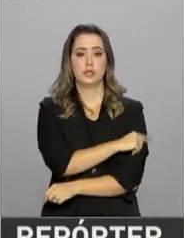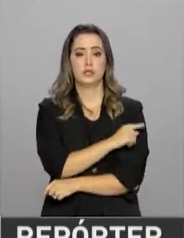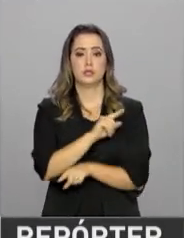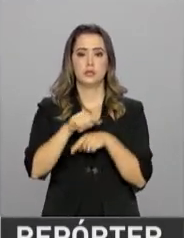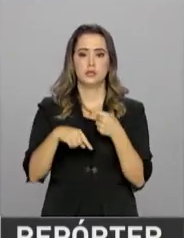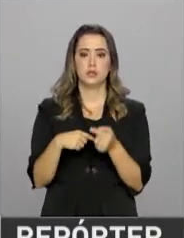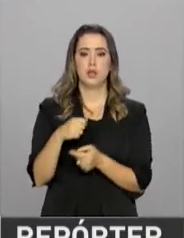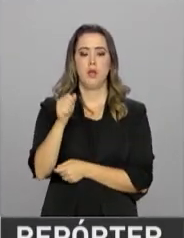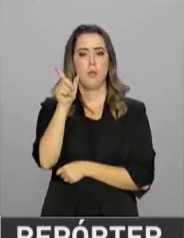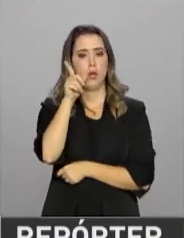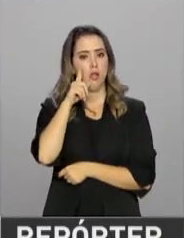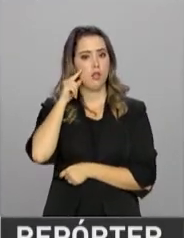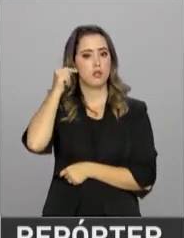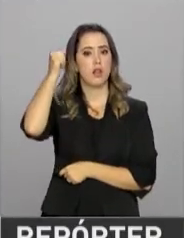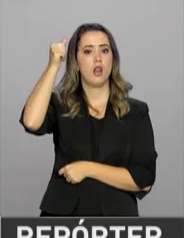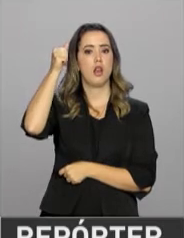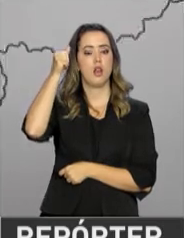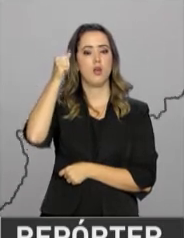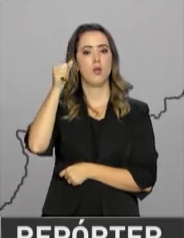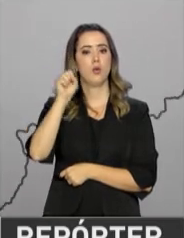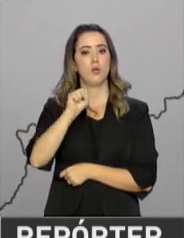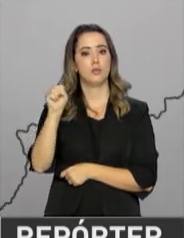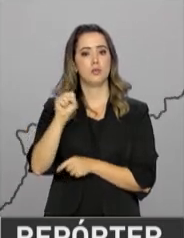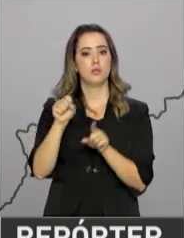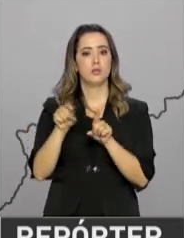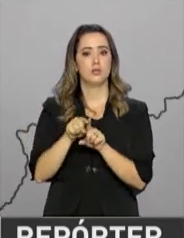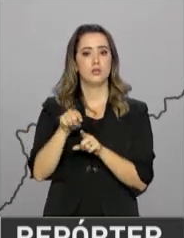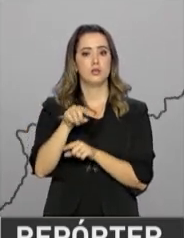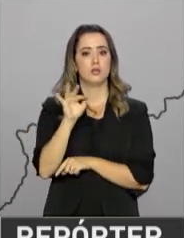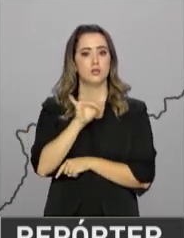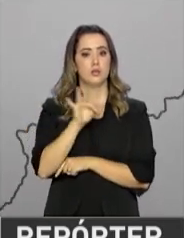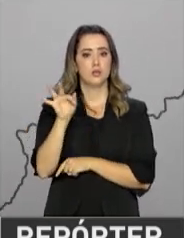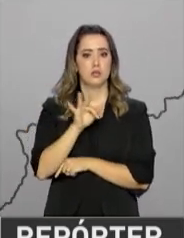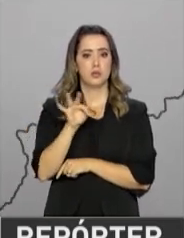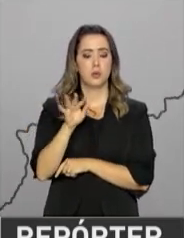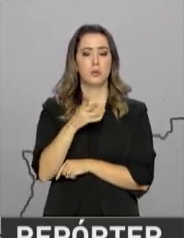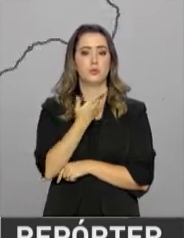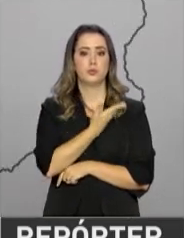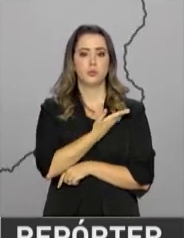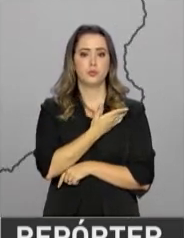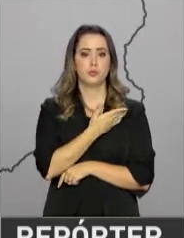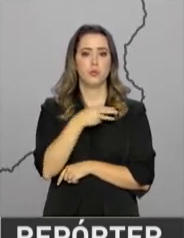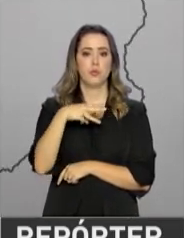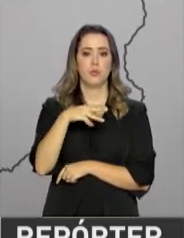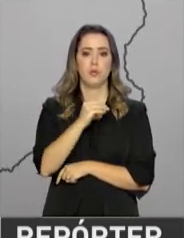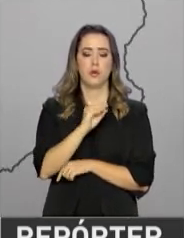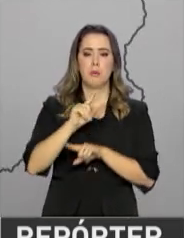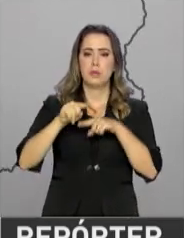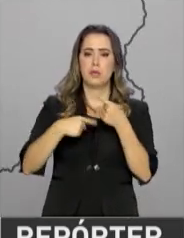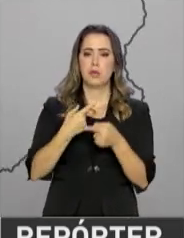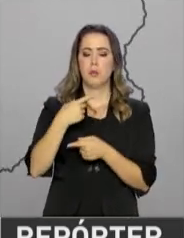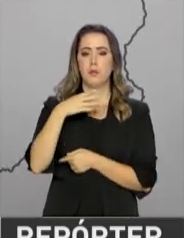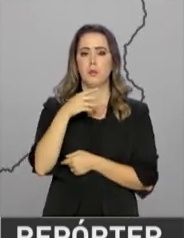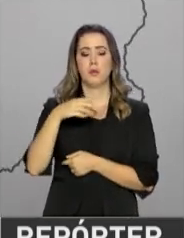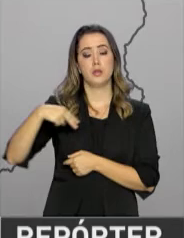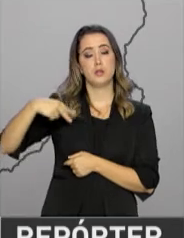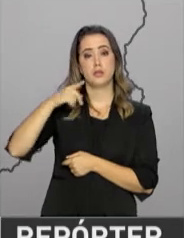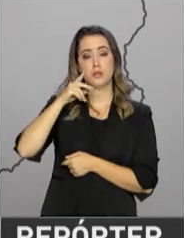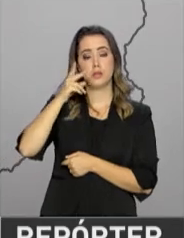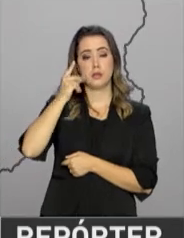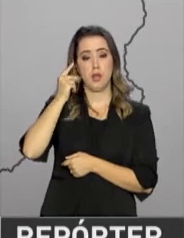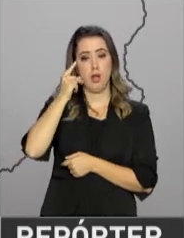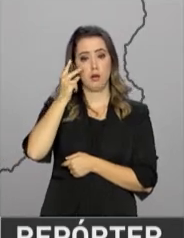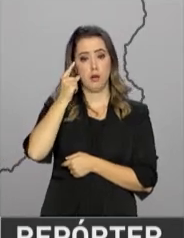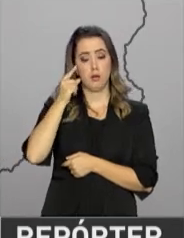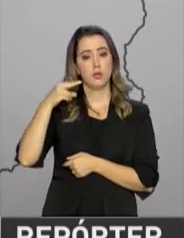e sergipe em fevereiro paraíba e pernambuco em março e por fim os estados do ceará e rio